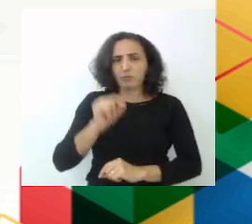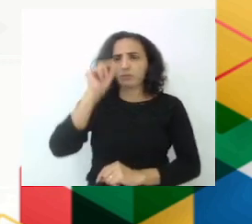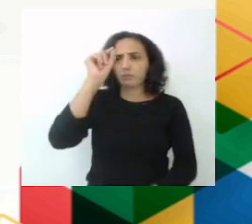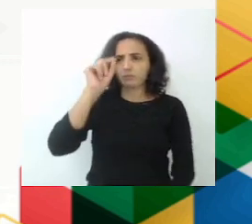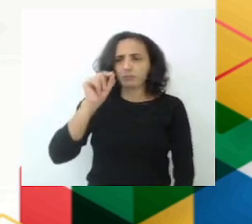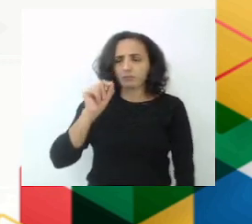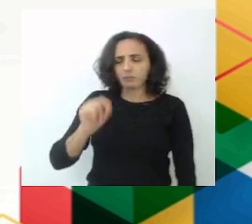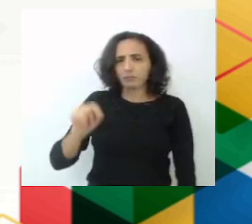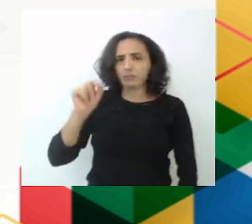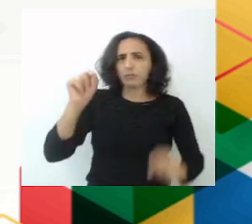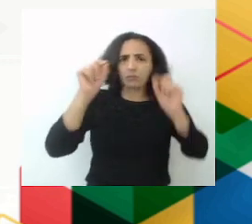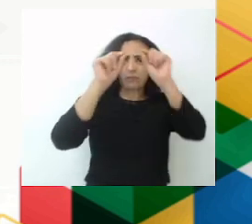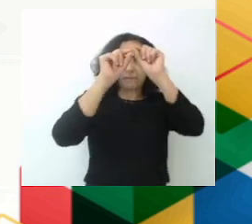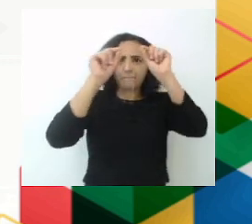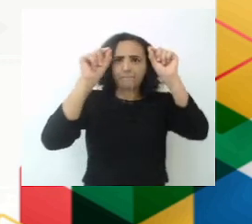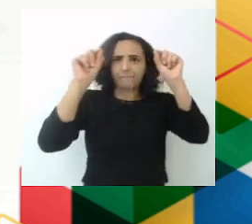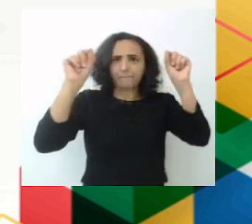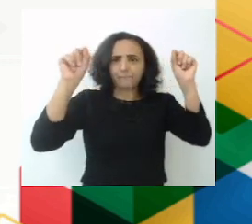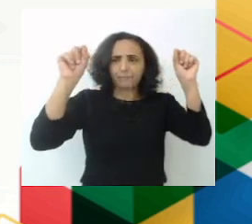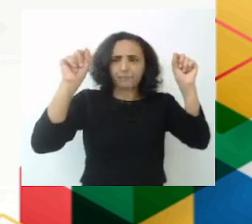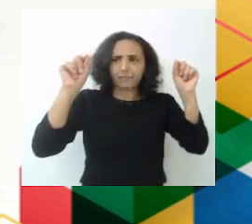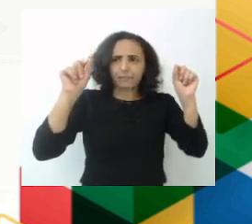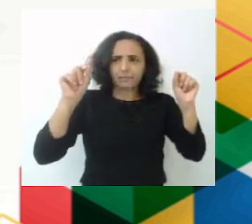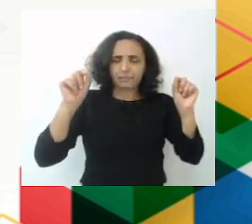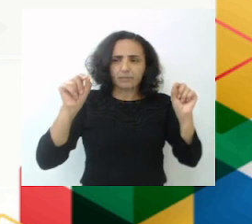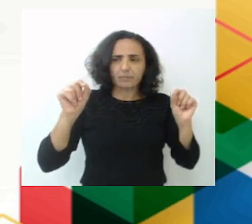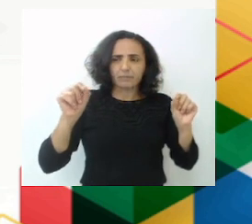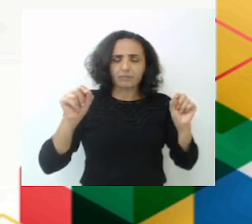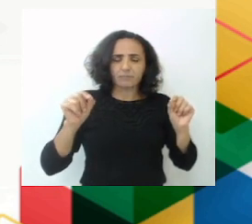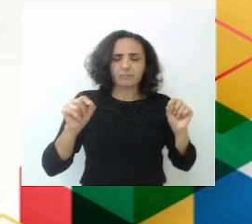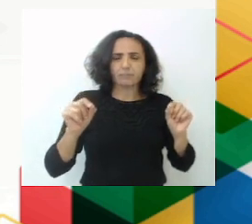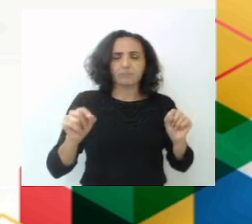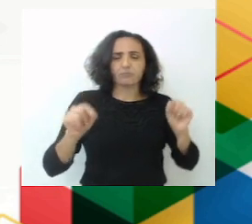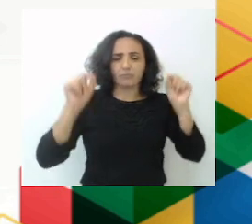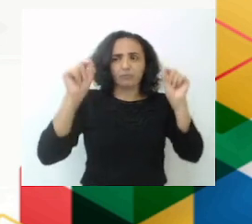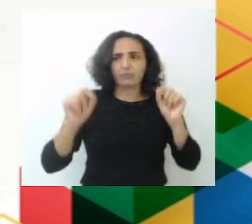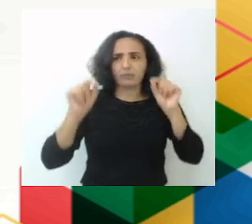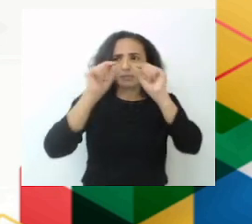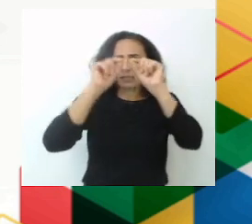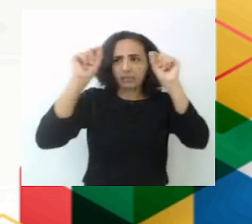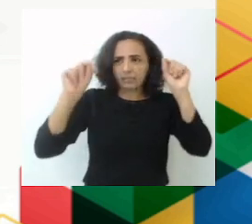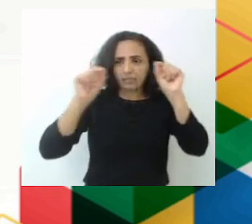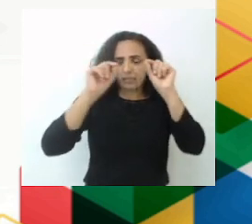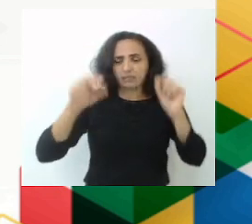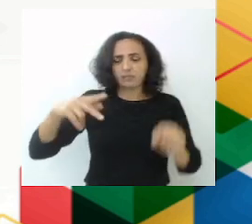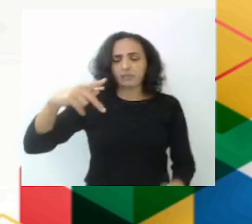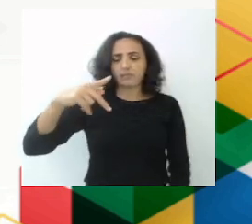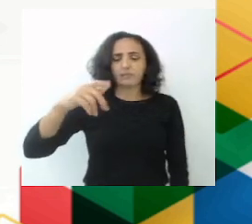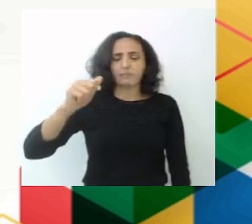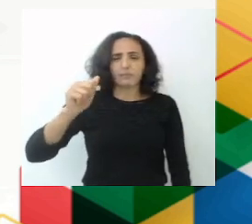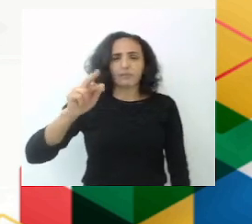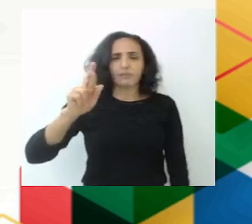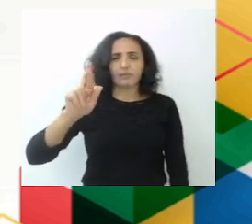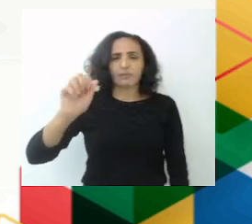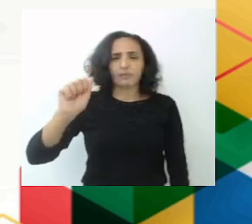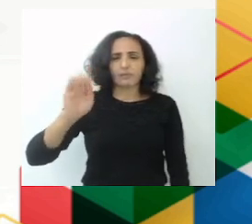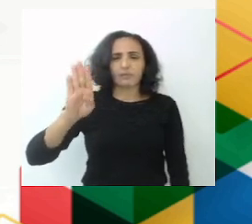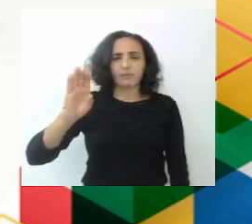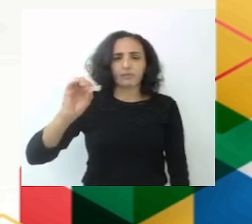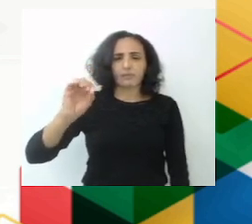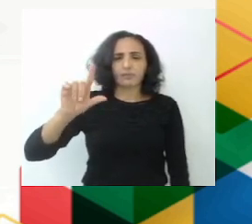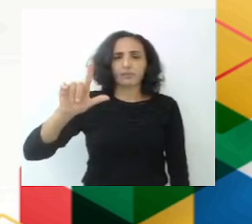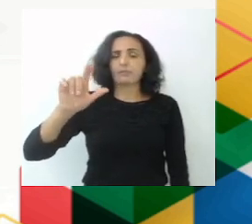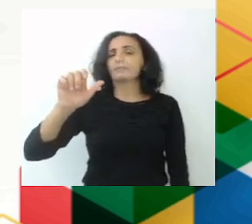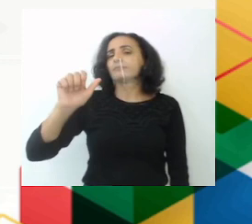pontos e a curva formada a gente chama de parábola. Essa é a parábola. É assim que você constrói o gráfico de uma